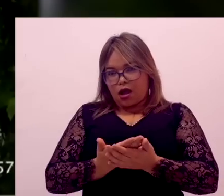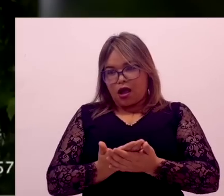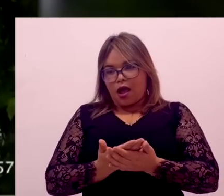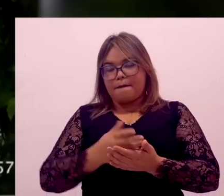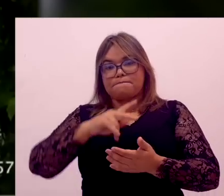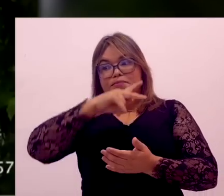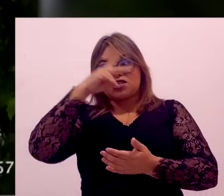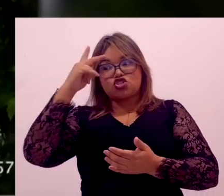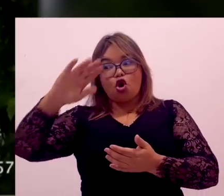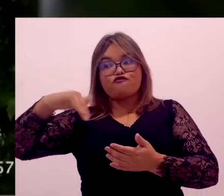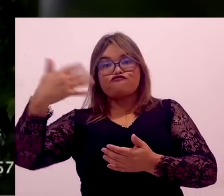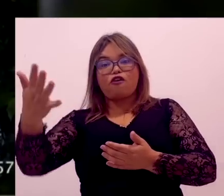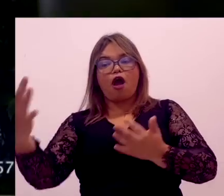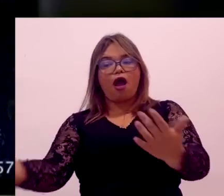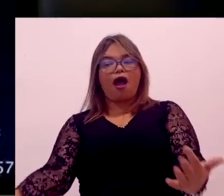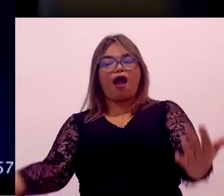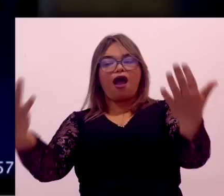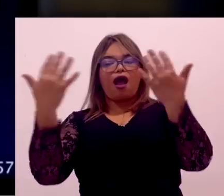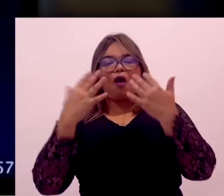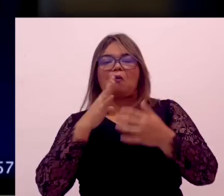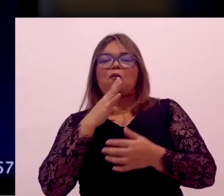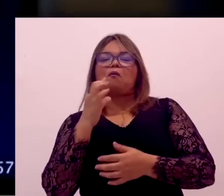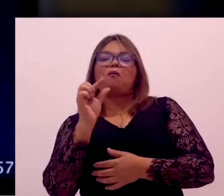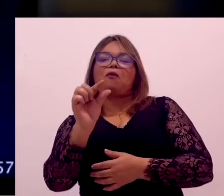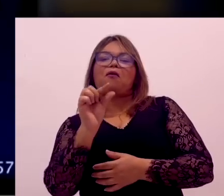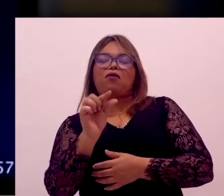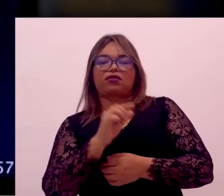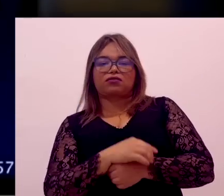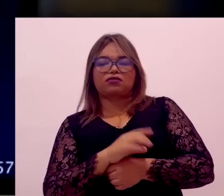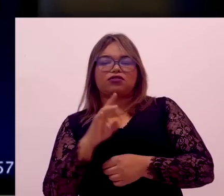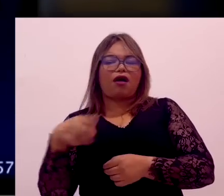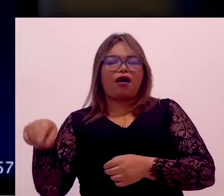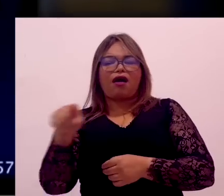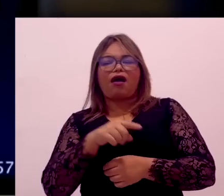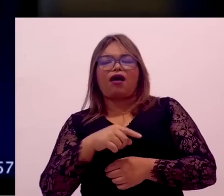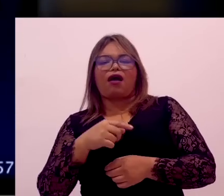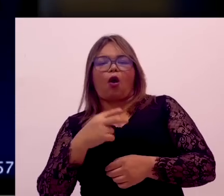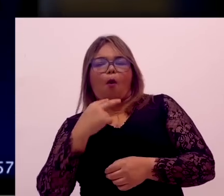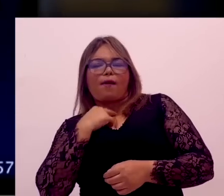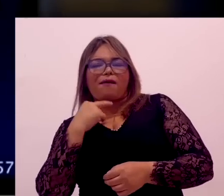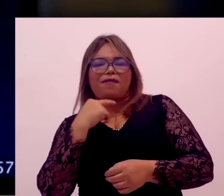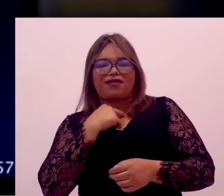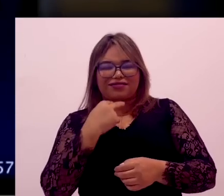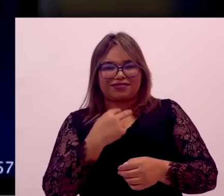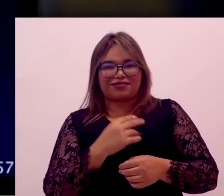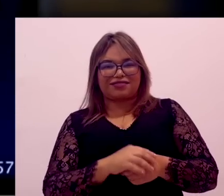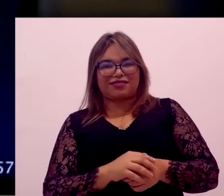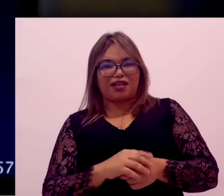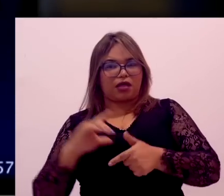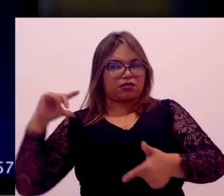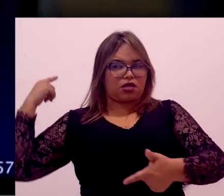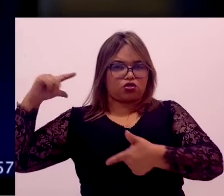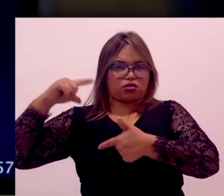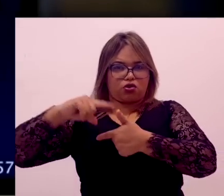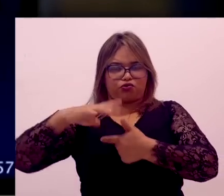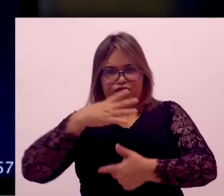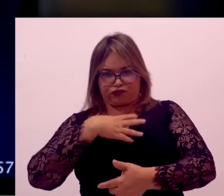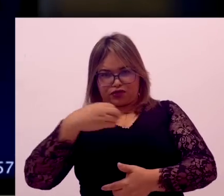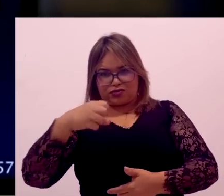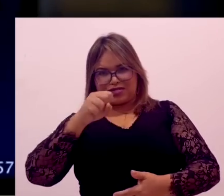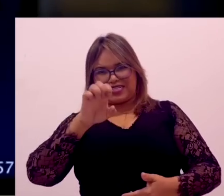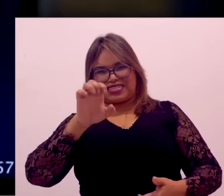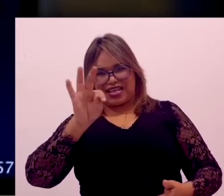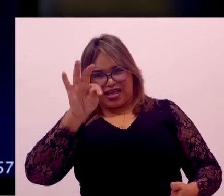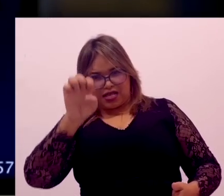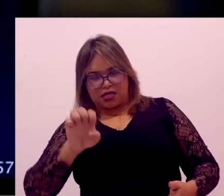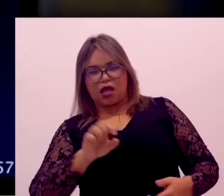para mantê-los ocupados. A tradição dos filhos de Sete foi levada da Caldeia por Abraão, ensinada ao